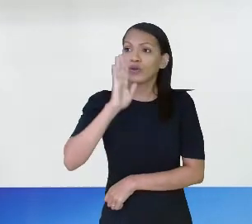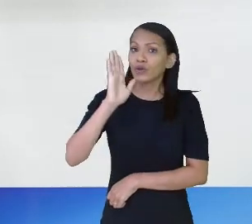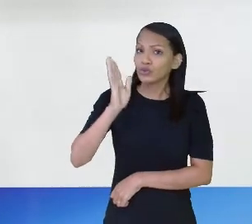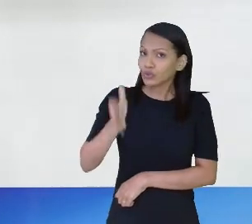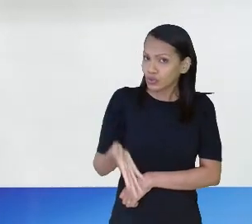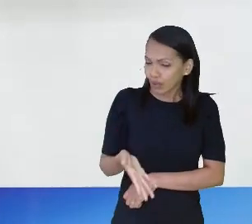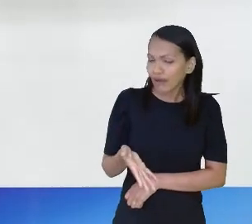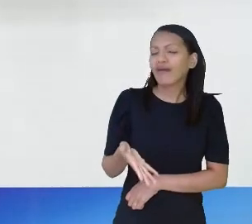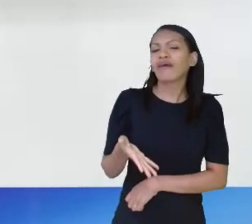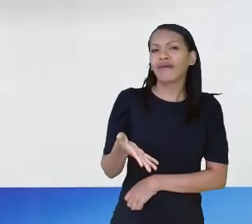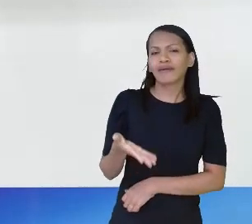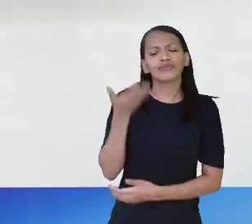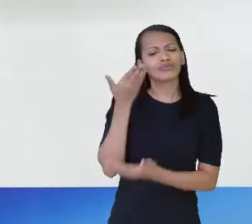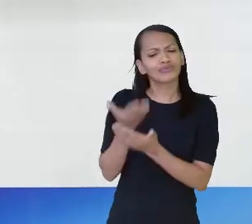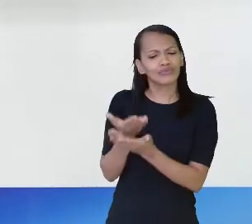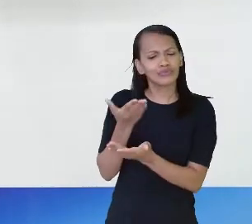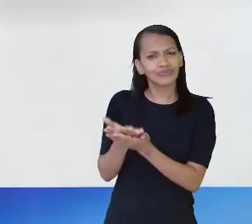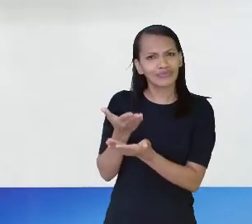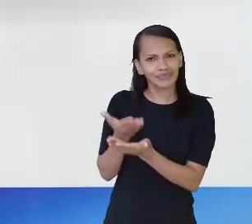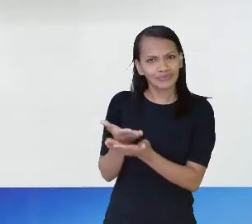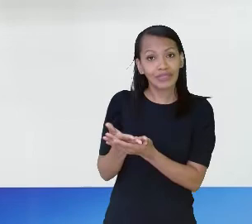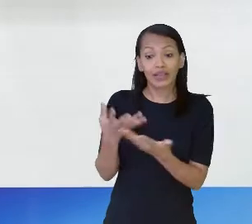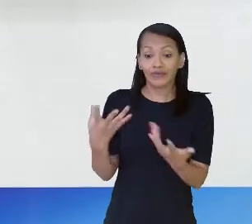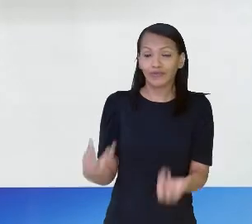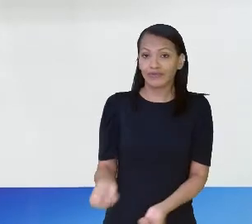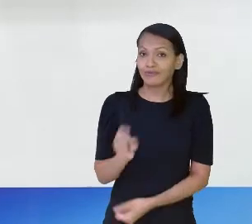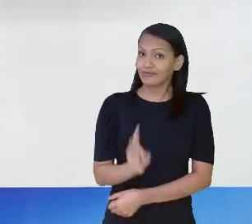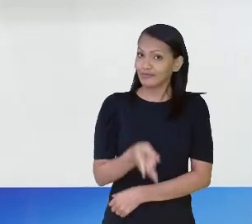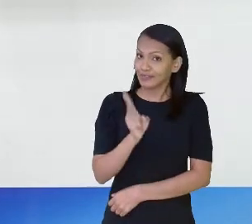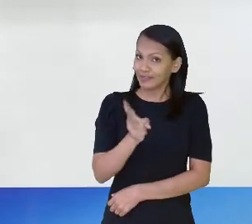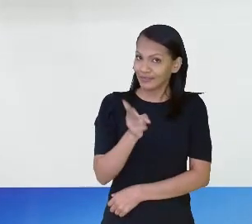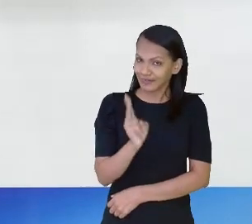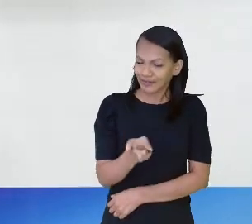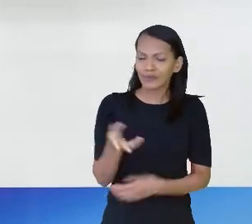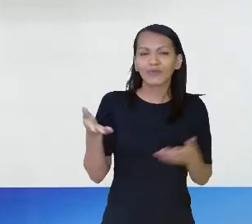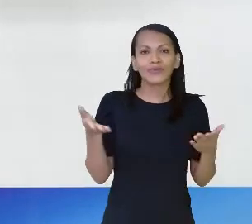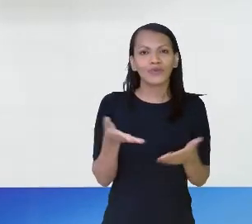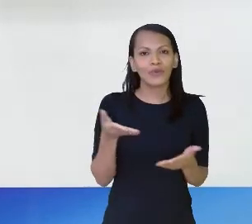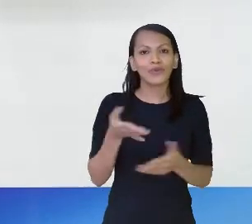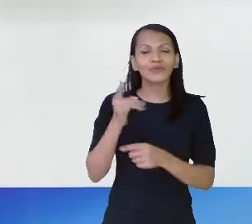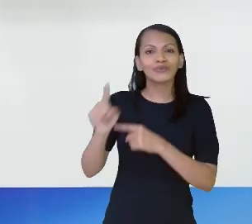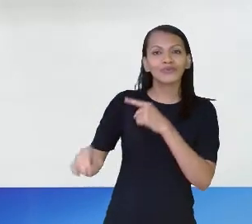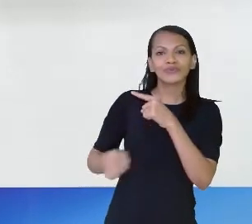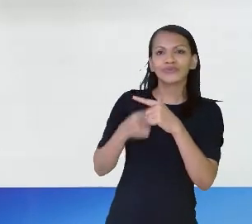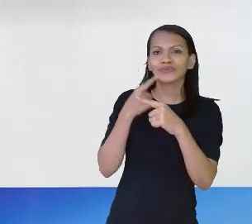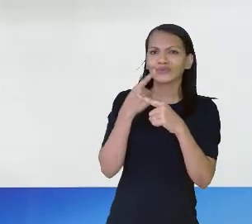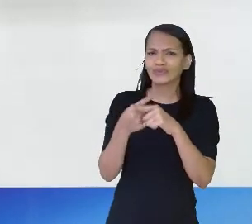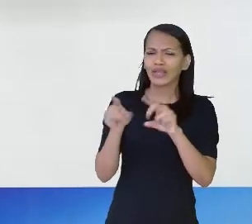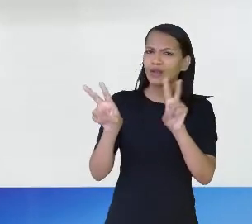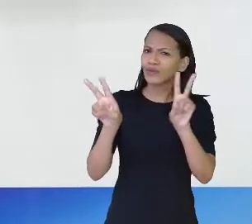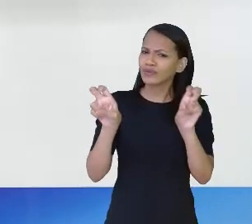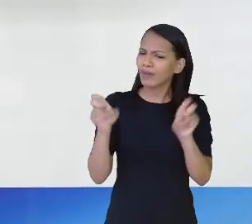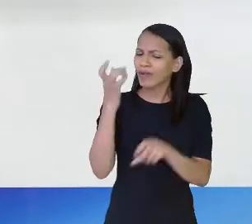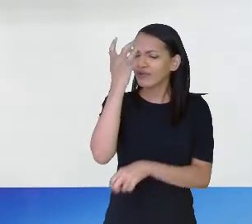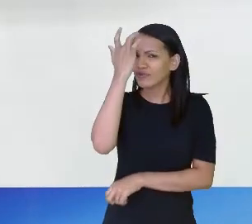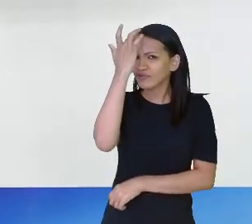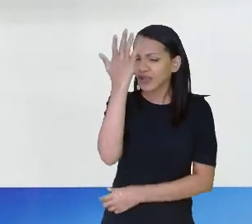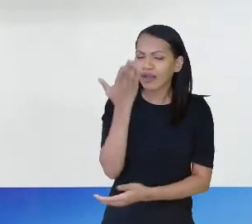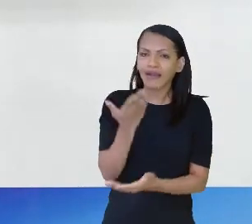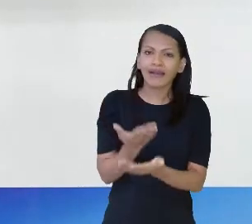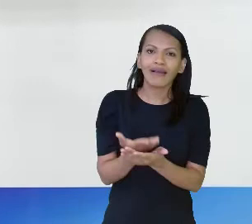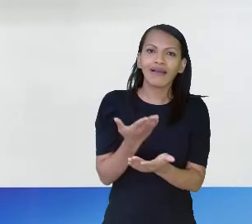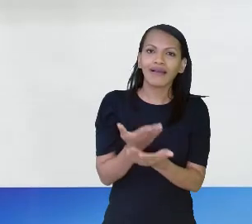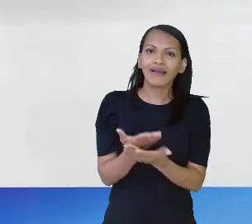trabalhou bastante e vamos continuar hoje. Multiplicação, assunto facinho, a aula